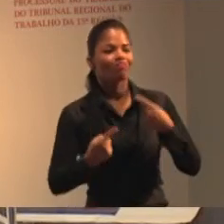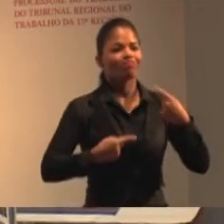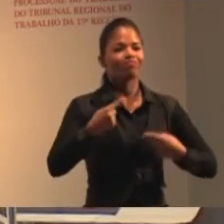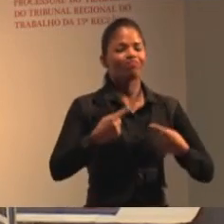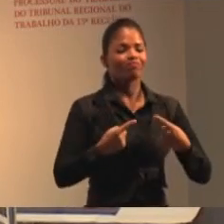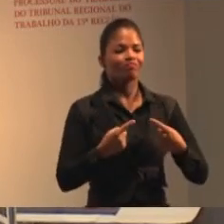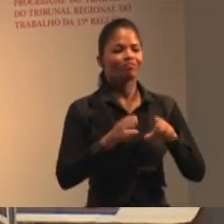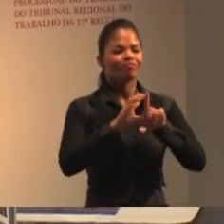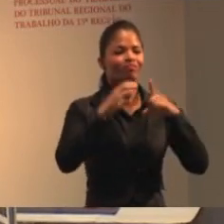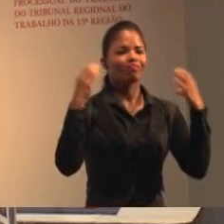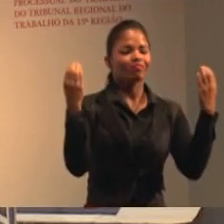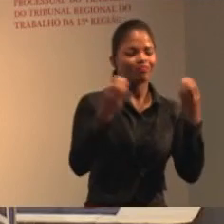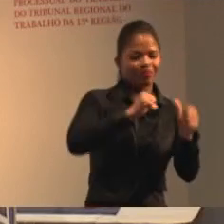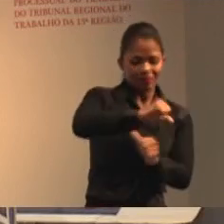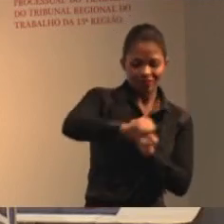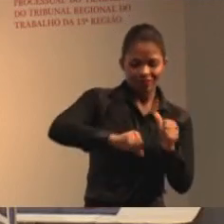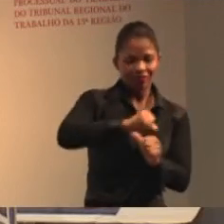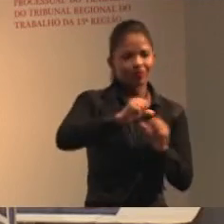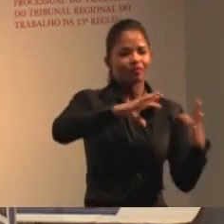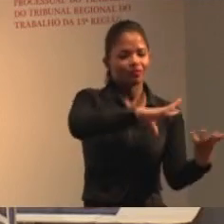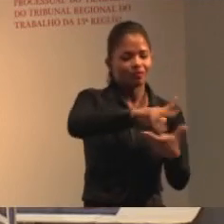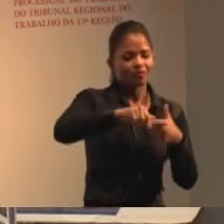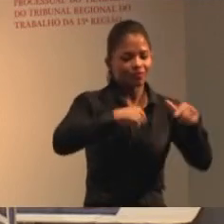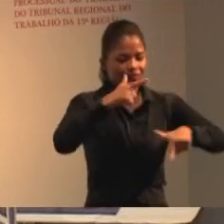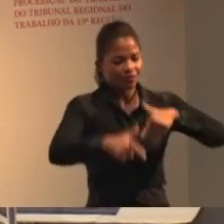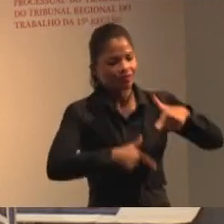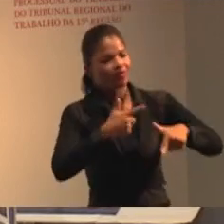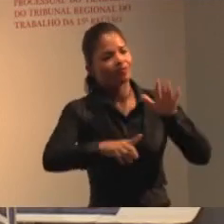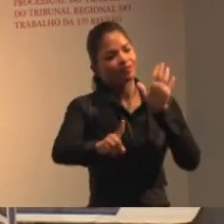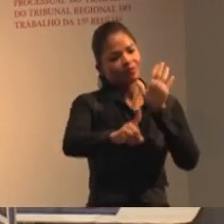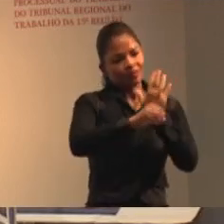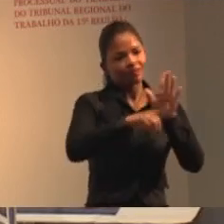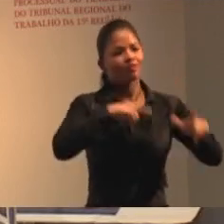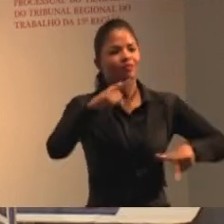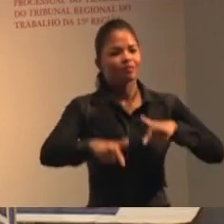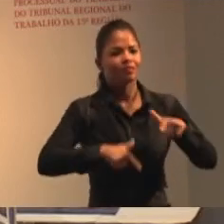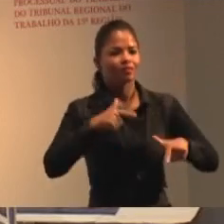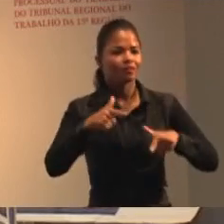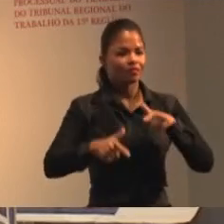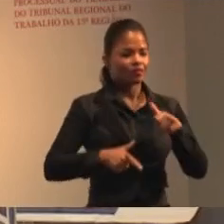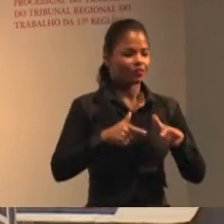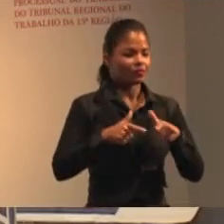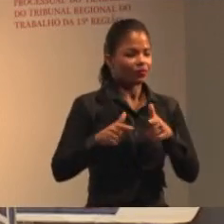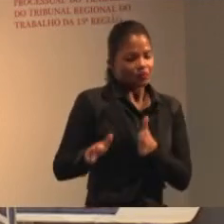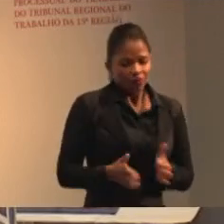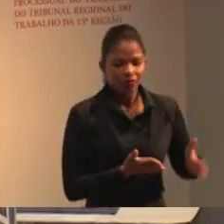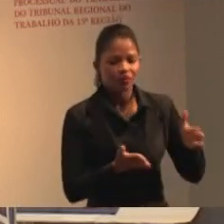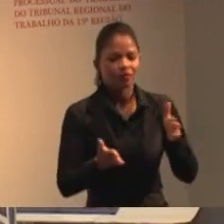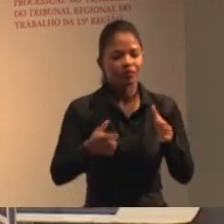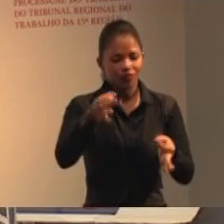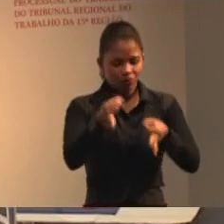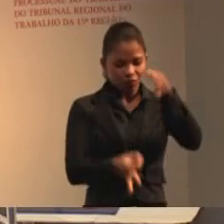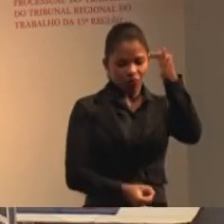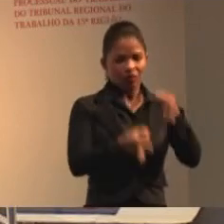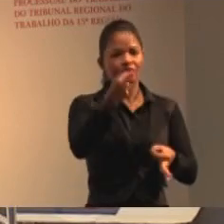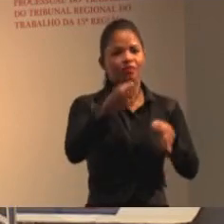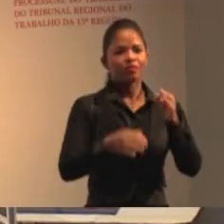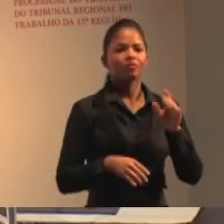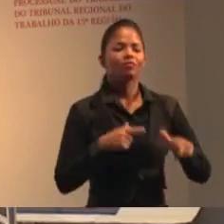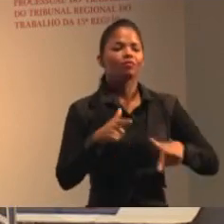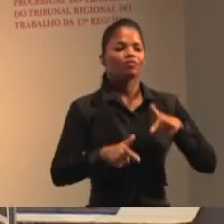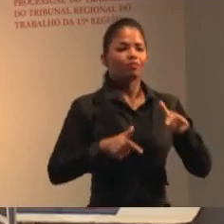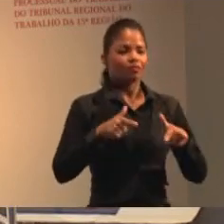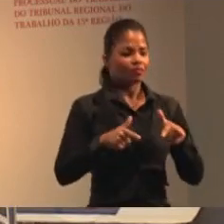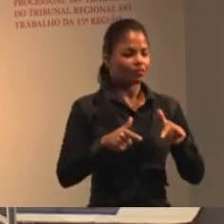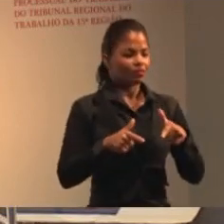congresso as transformações do mundo do trabalho, do direito do trabalho e os caminhos da justiça do trabalho,